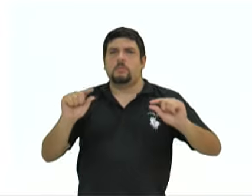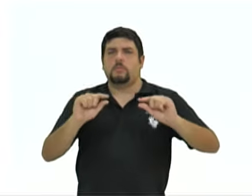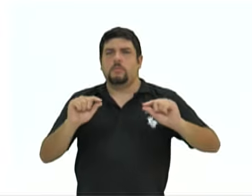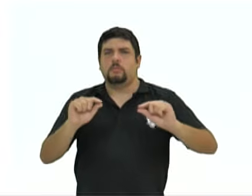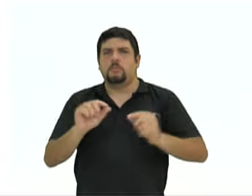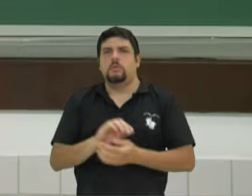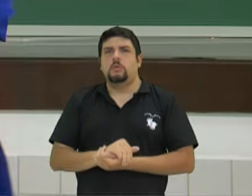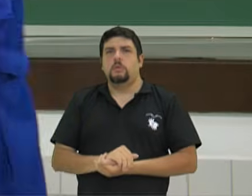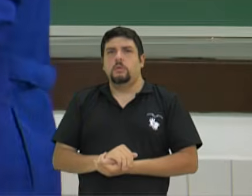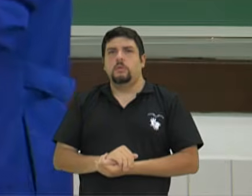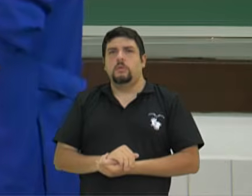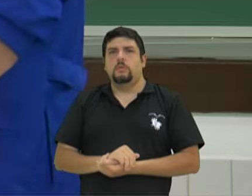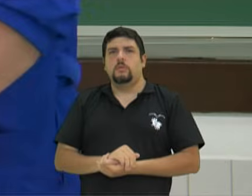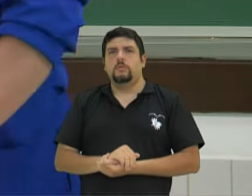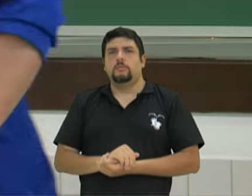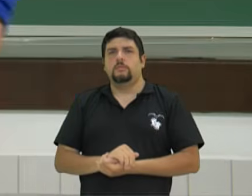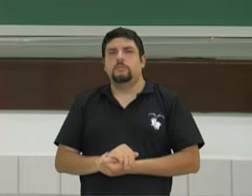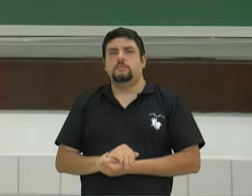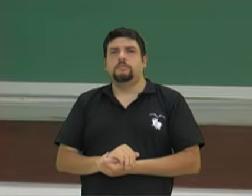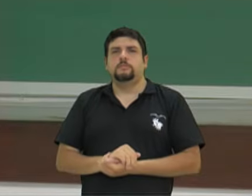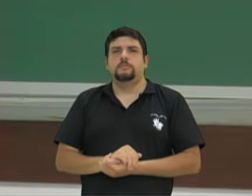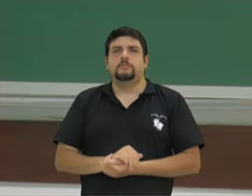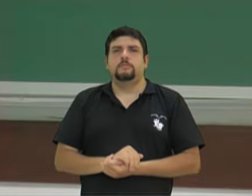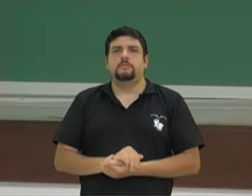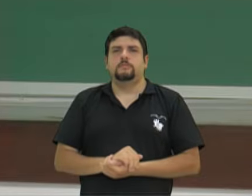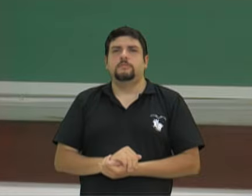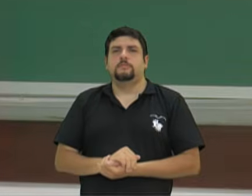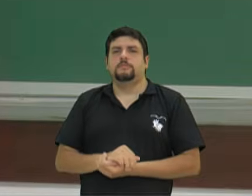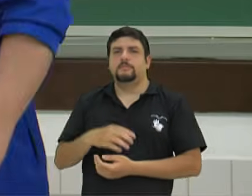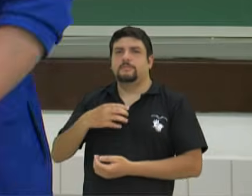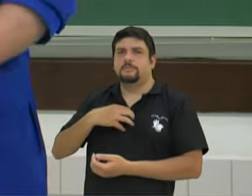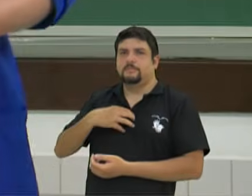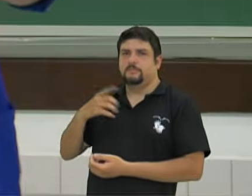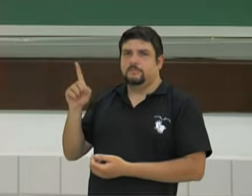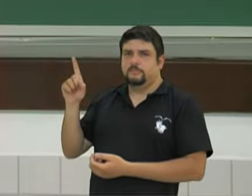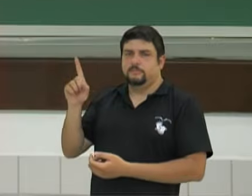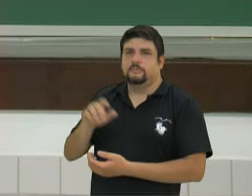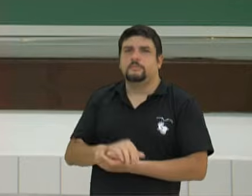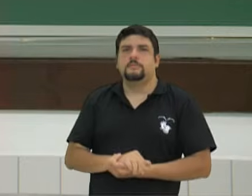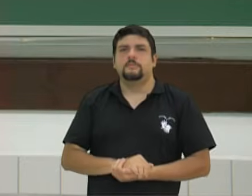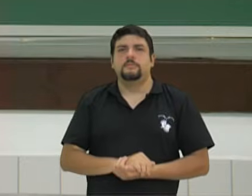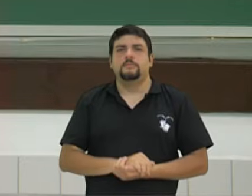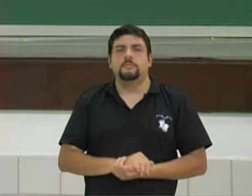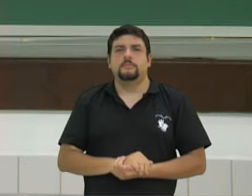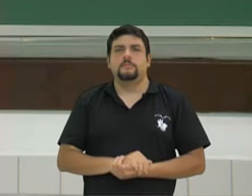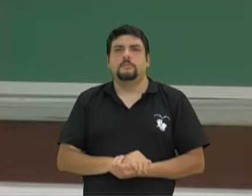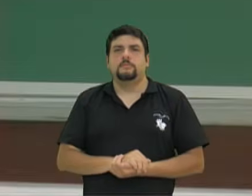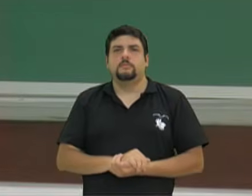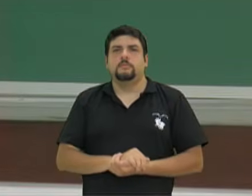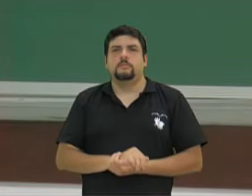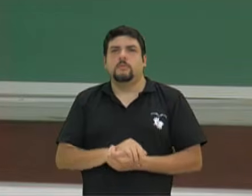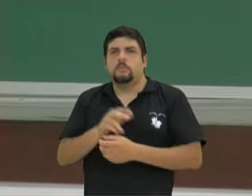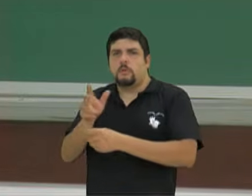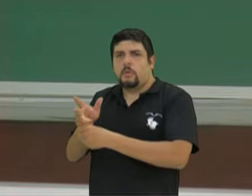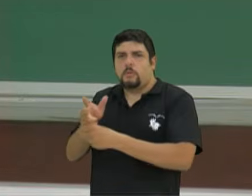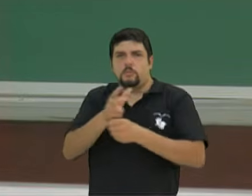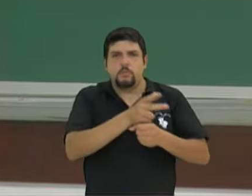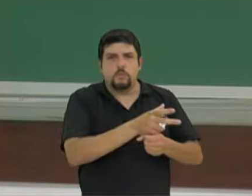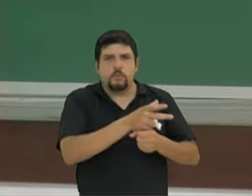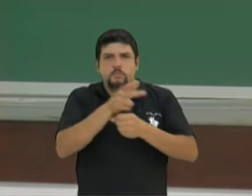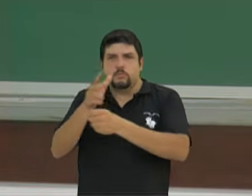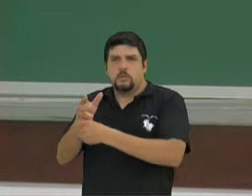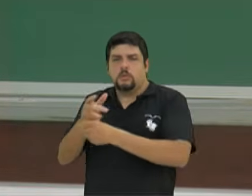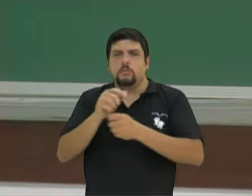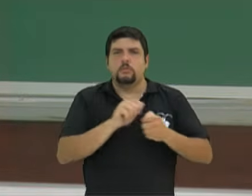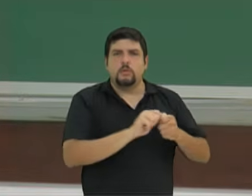assim, oi, oi, tudo bem? Tudo bem. Que cortava de uma câmera para outra e depois na hora da montagem fazia.